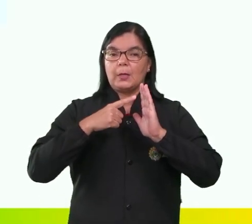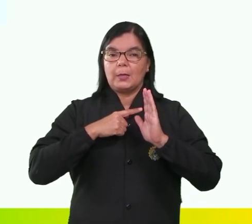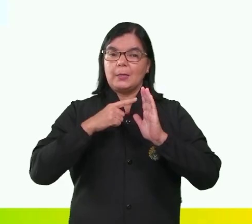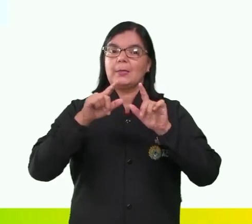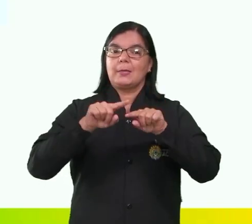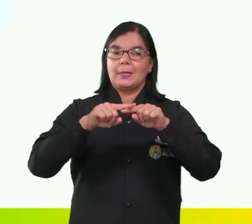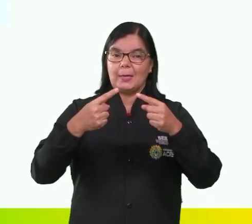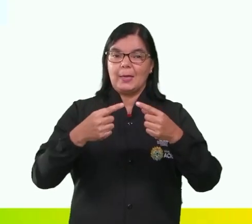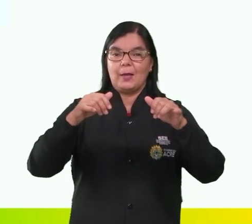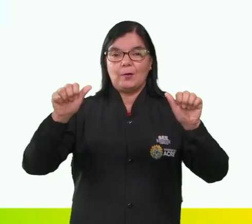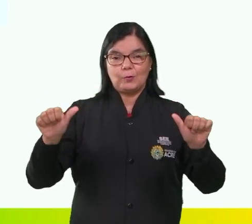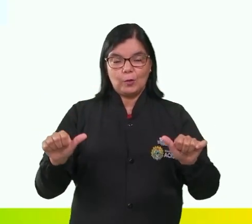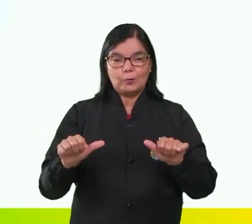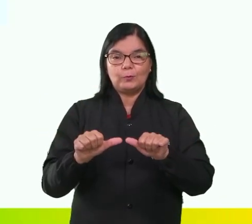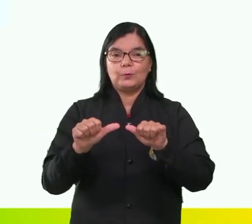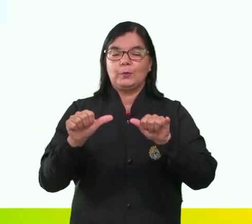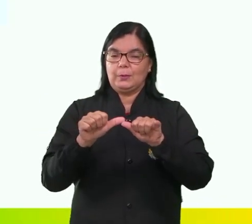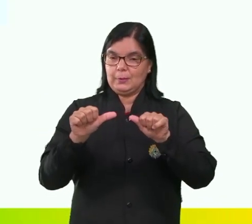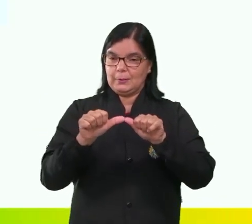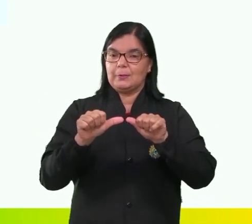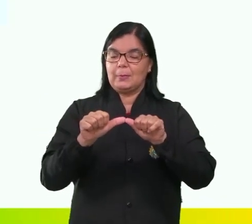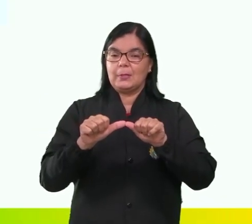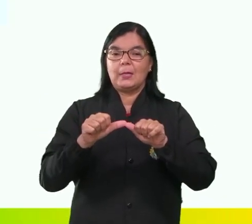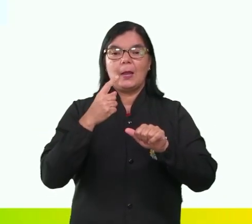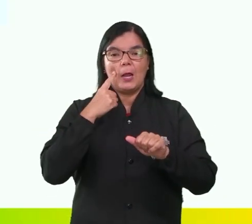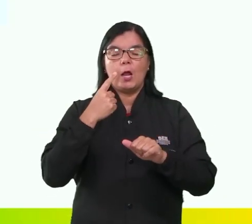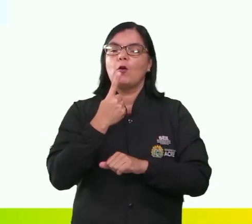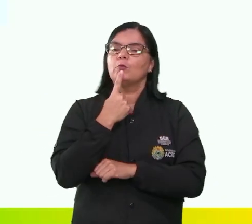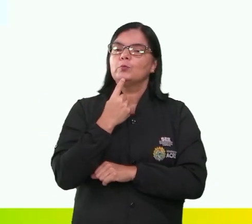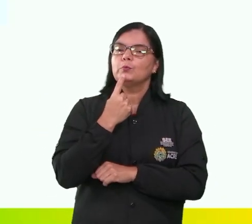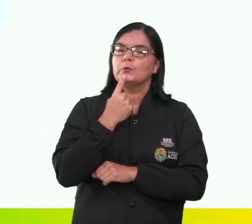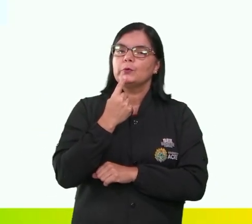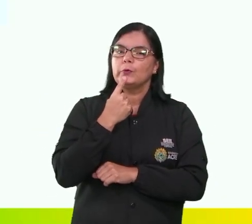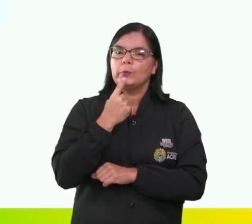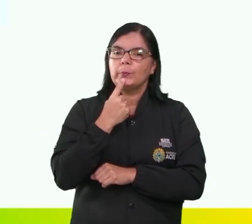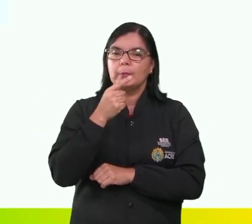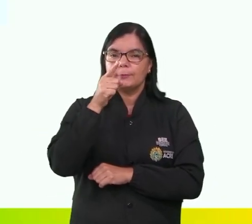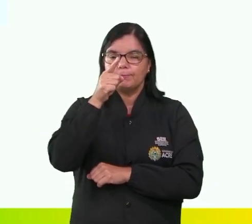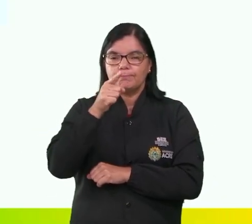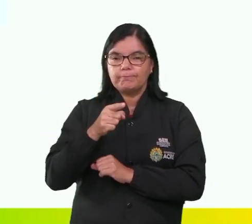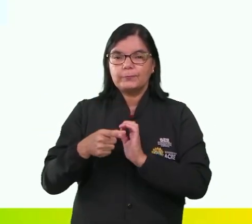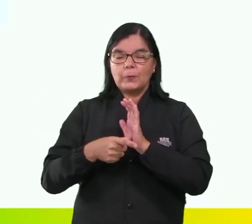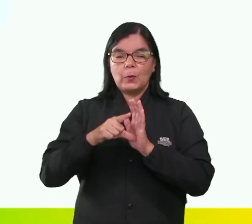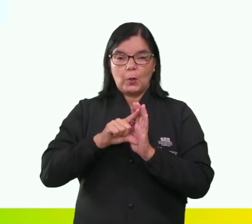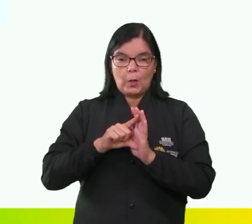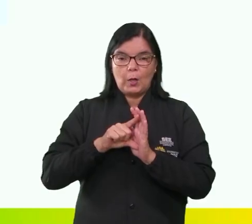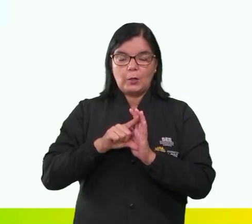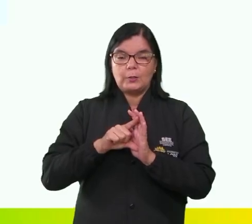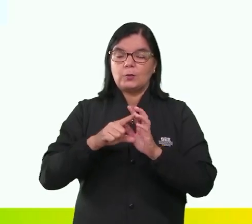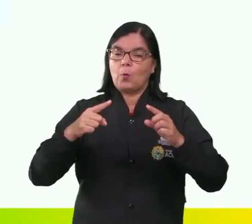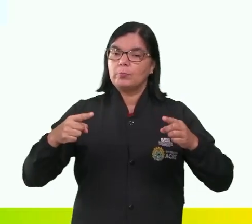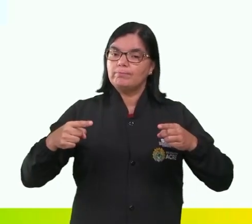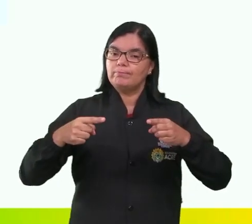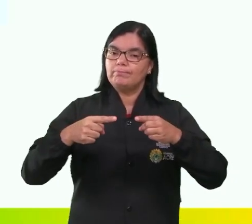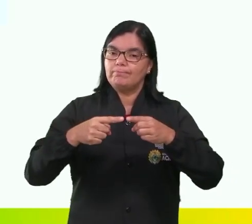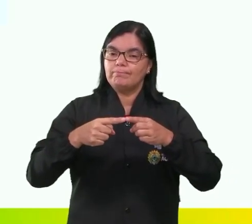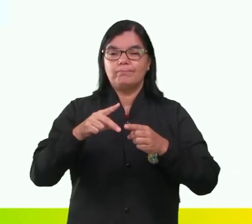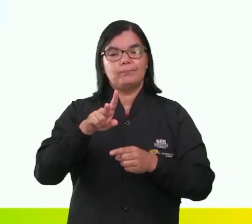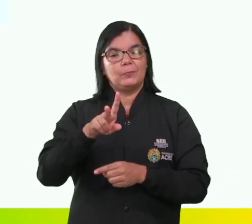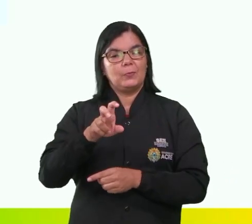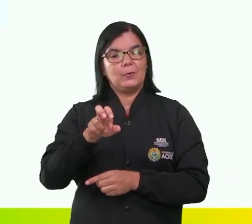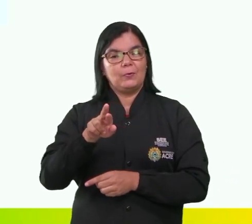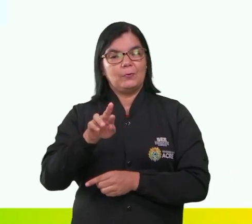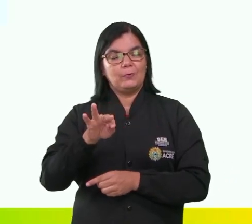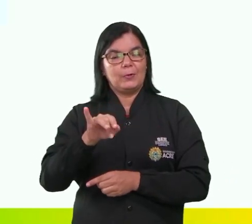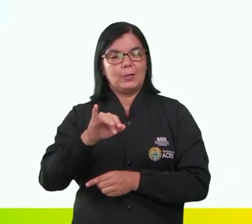simetria intersecta a parábola, destacado em vermelho nas figuras anteriores, é conhecido como vértice. E como é que eu faço para encontrar